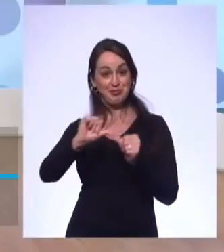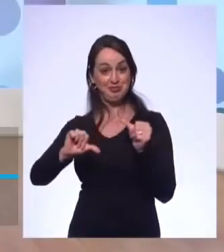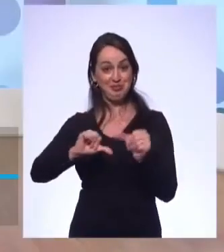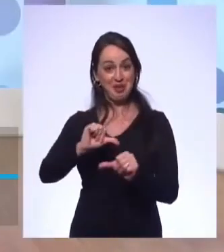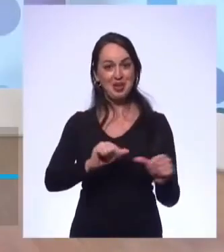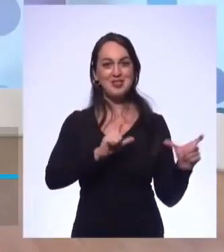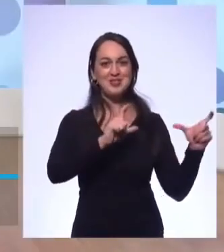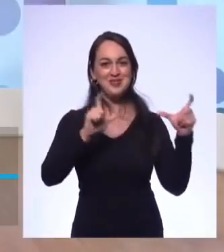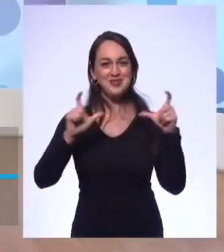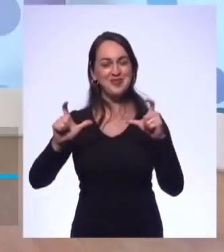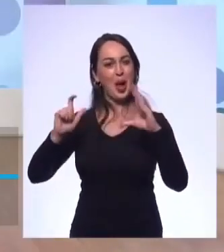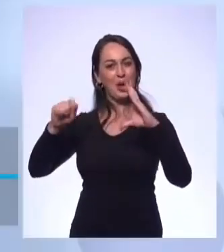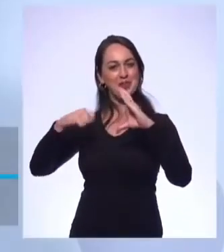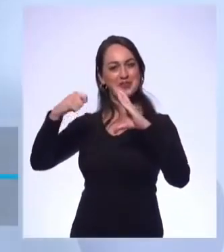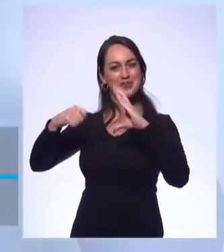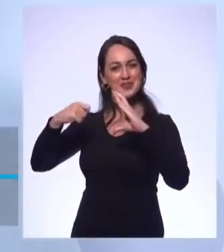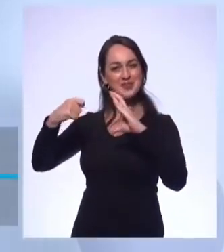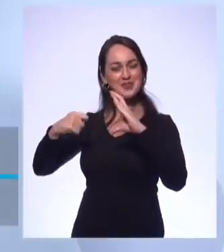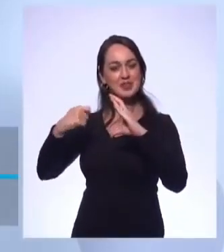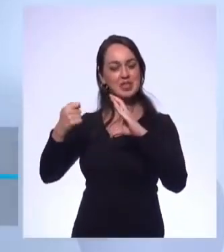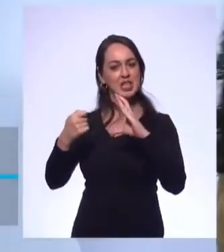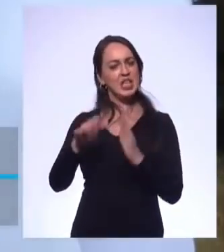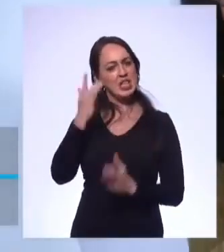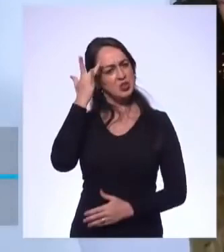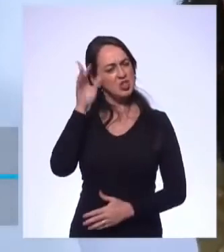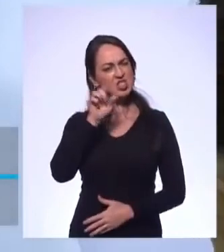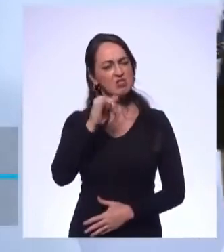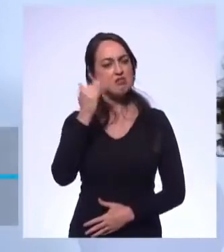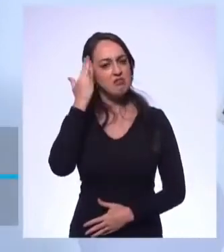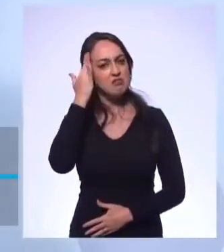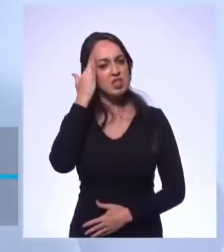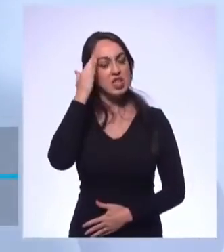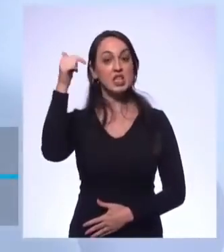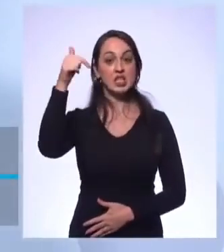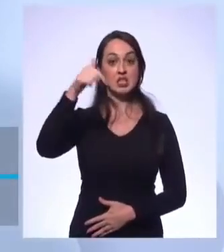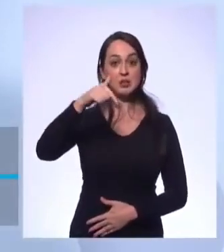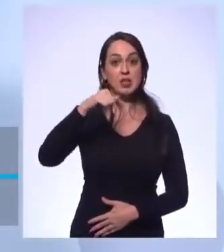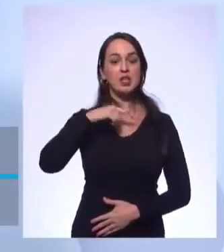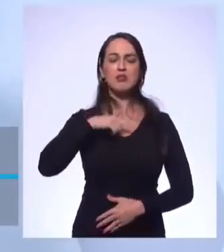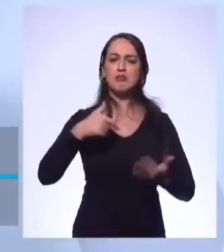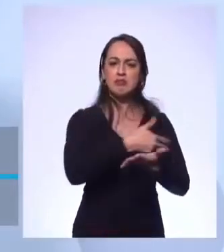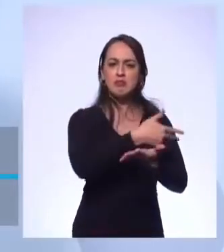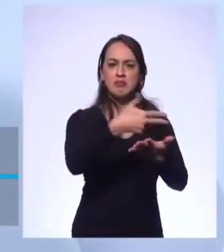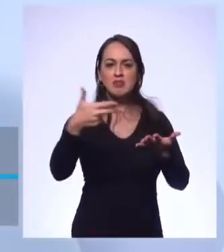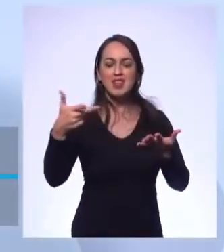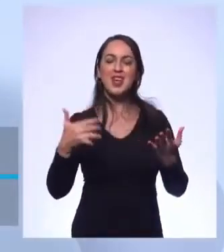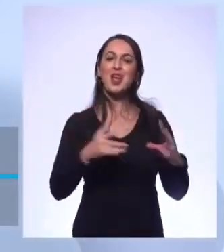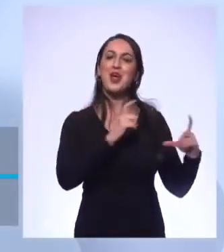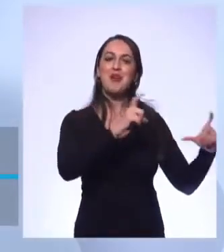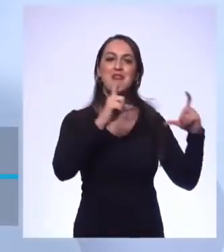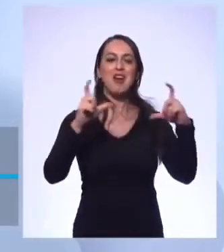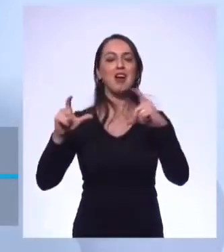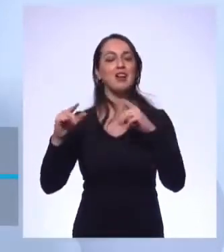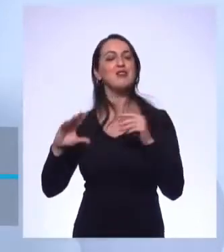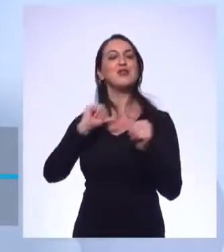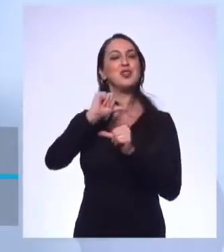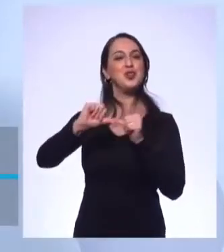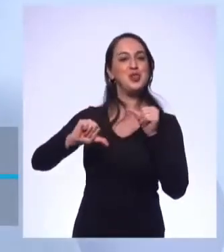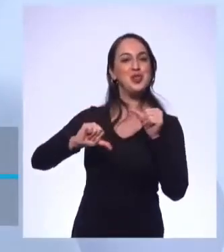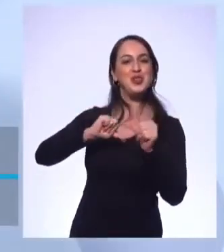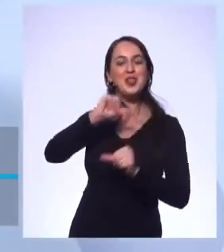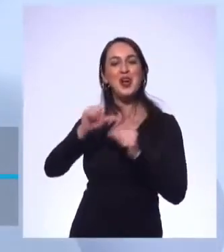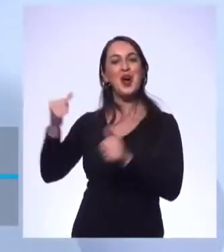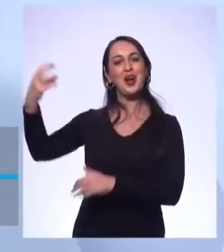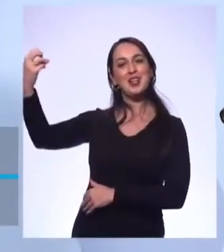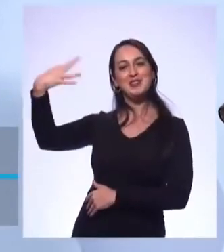estrutura, É porque, não verdade. sei se você sabe, aqui no Centro de Mídia nós temos vários estúdios, né? É bem legal. Conta. Então, muda a iluminação, muda a direção,